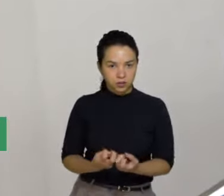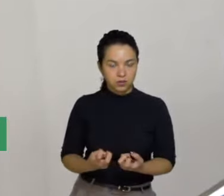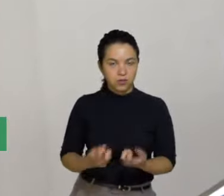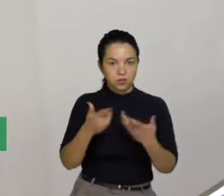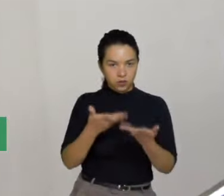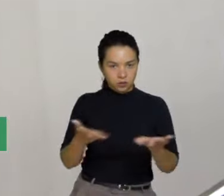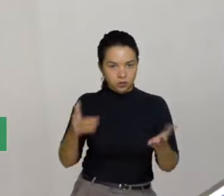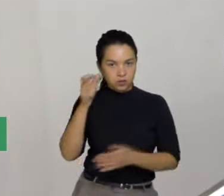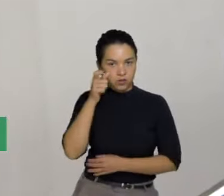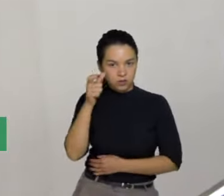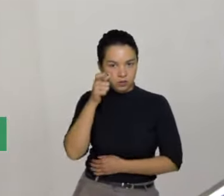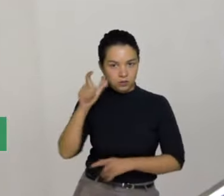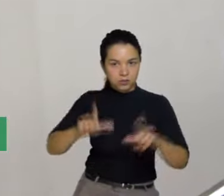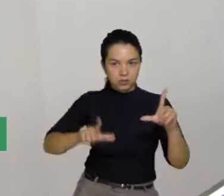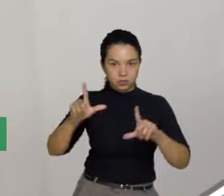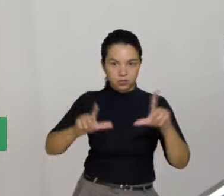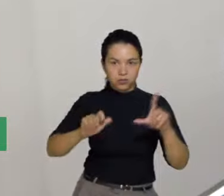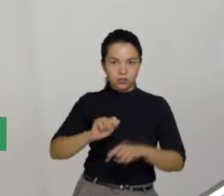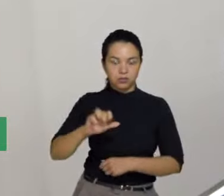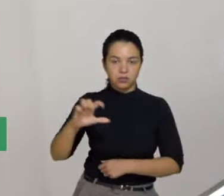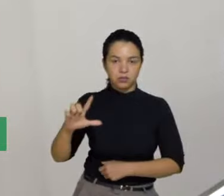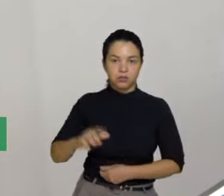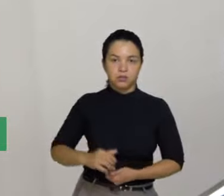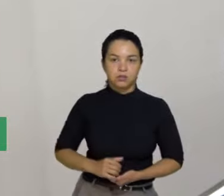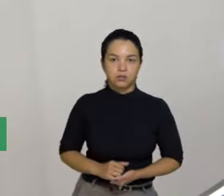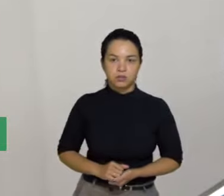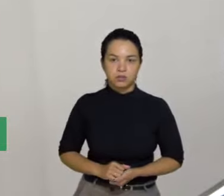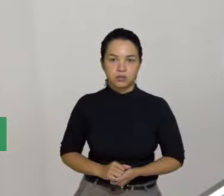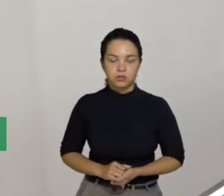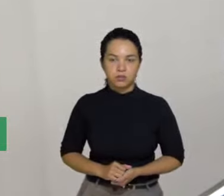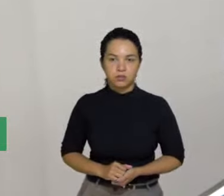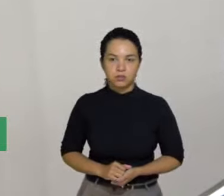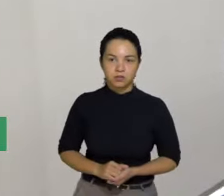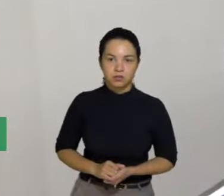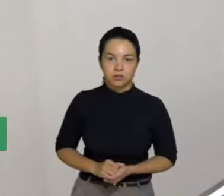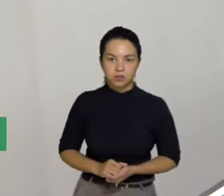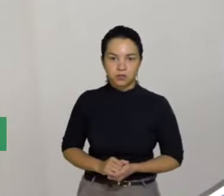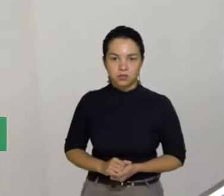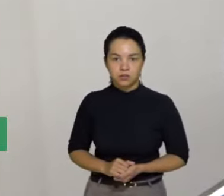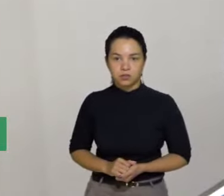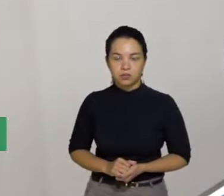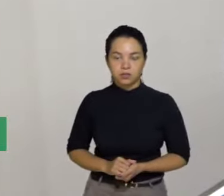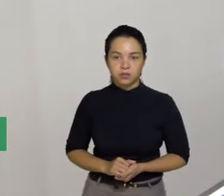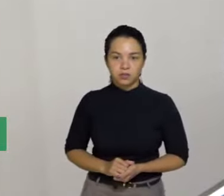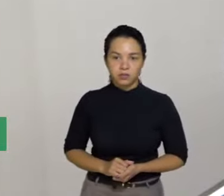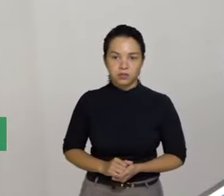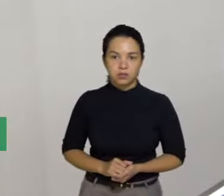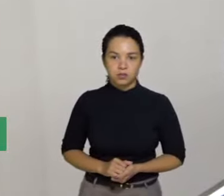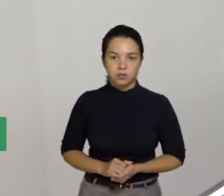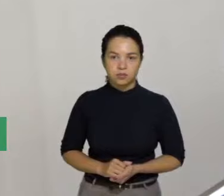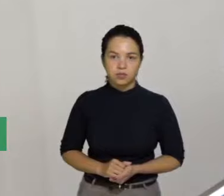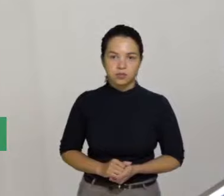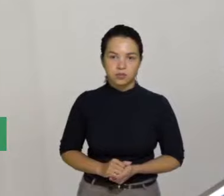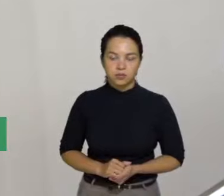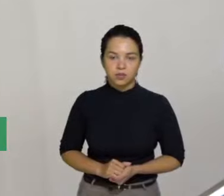assistem pela TV UOL e nos ouvem. Quero destacar, senhor presidente, um ato do nosso